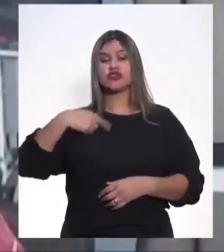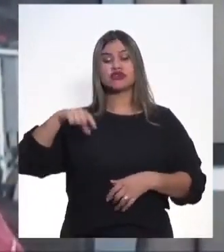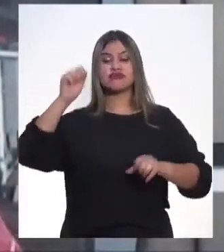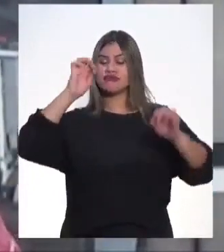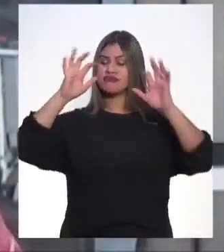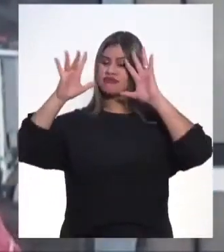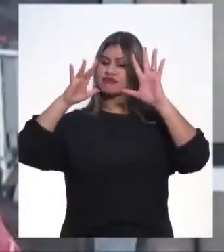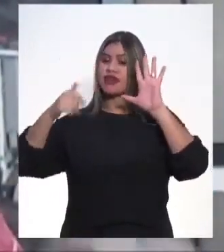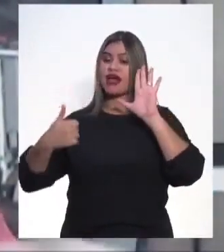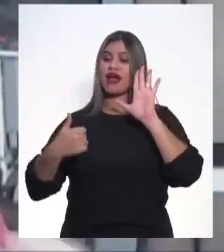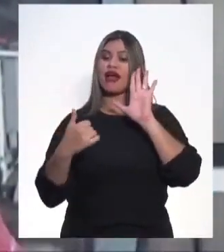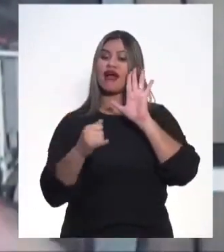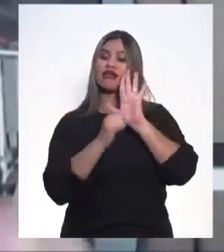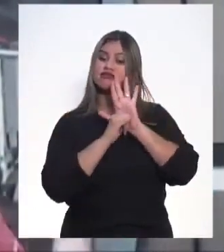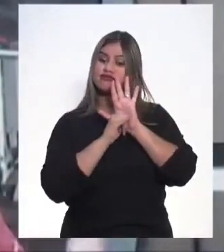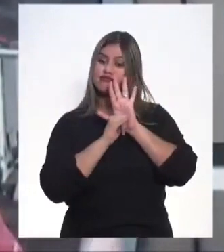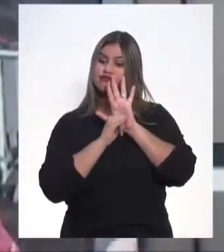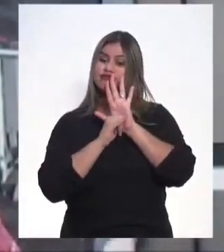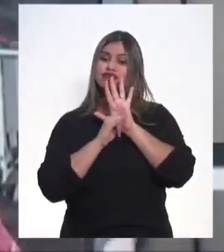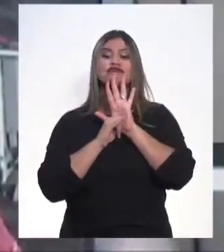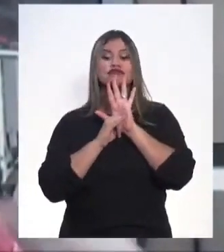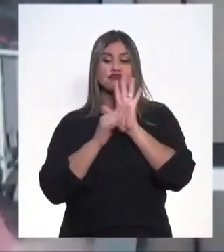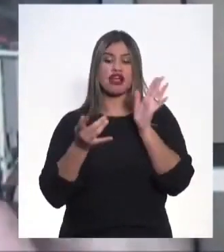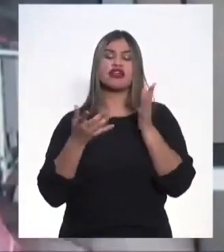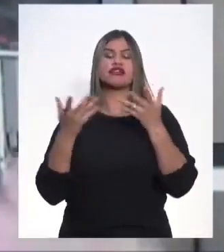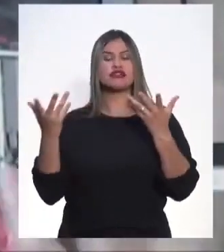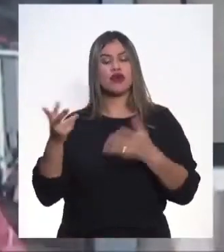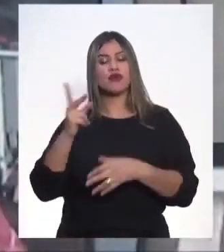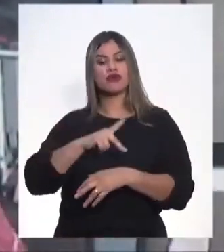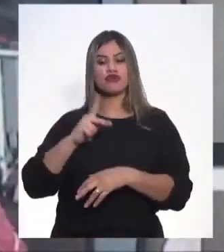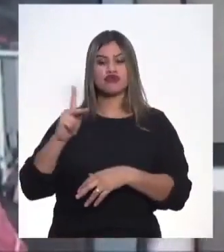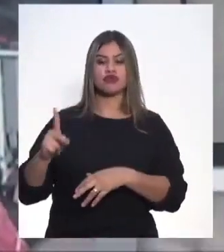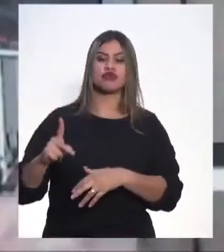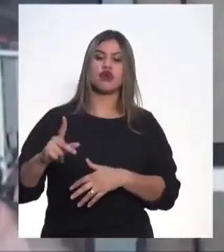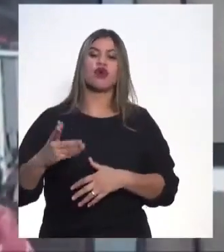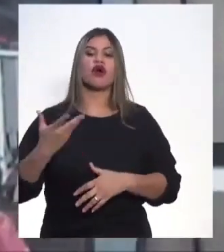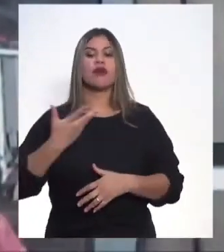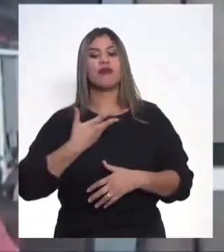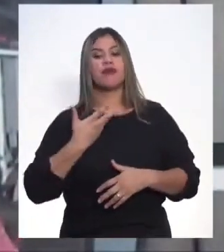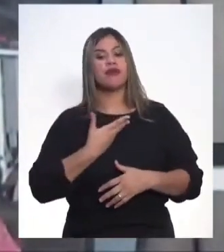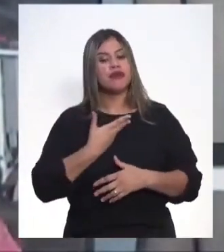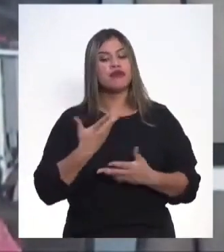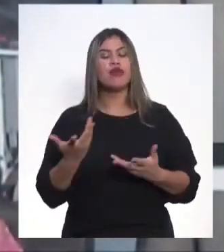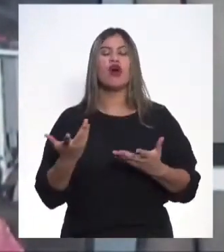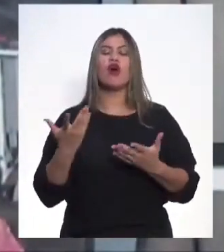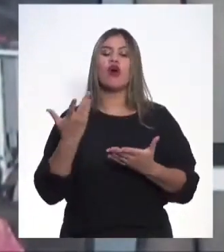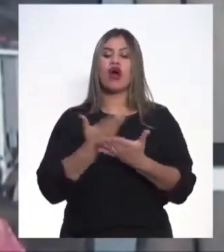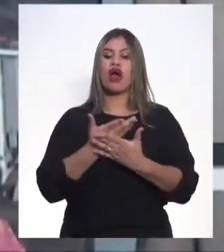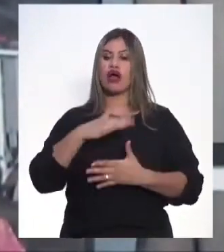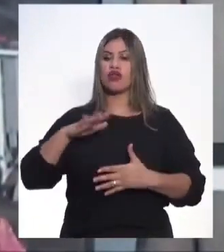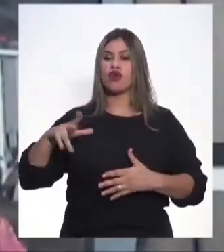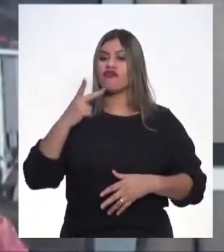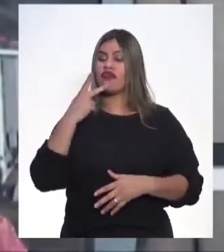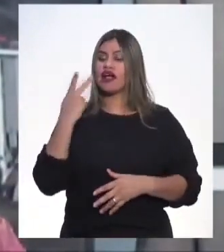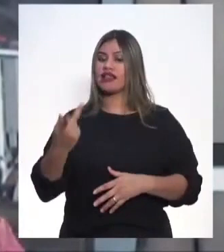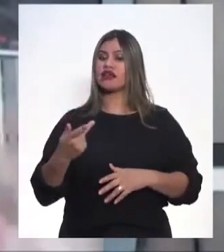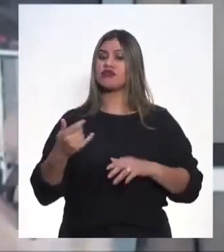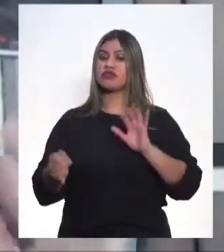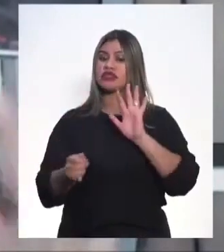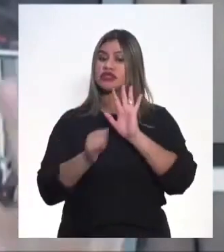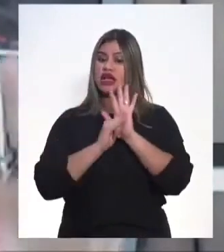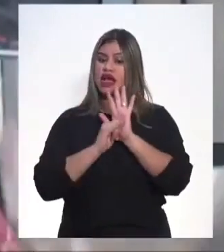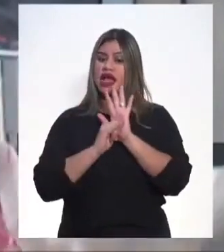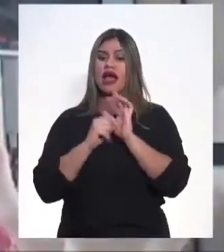nossa identidade. Então, professores, né, colegas e alunos, né, quando nós falamos em identidade, nós